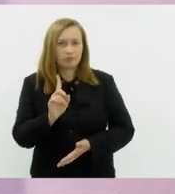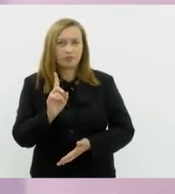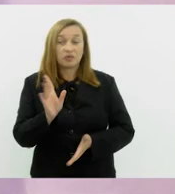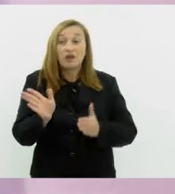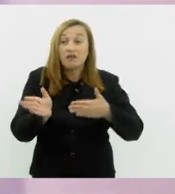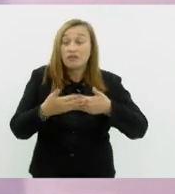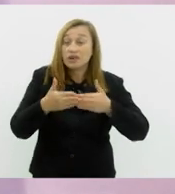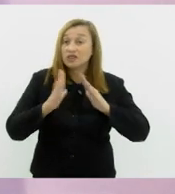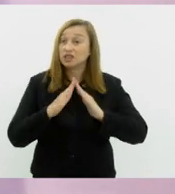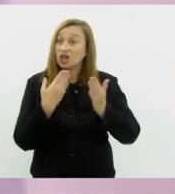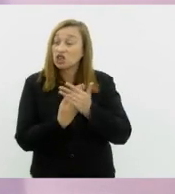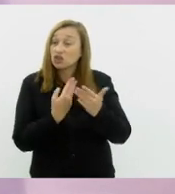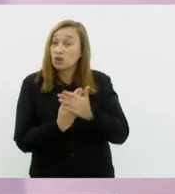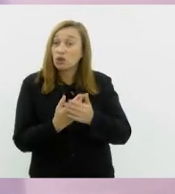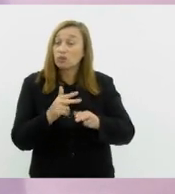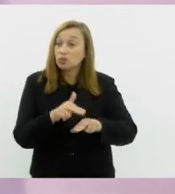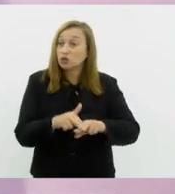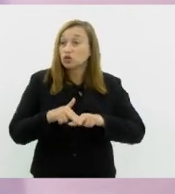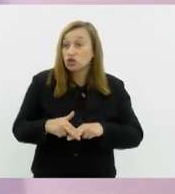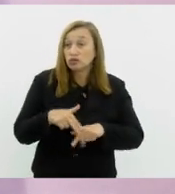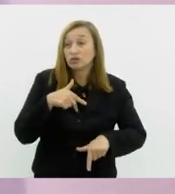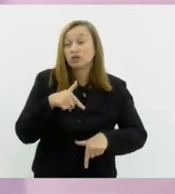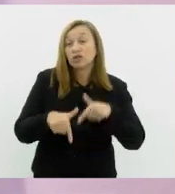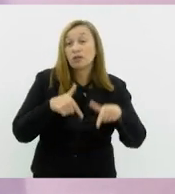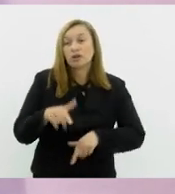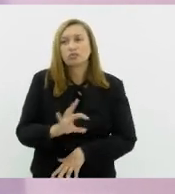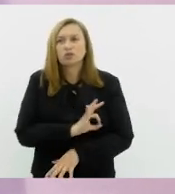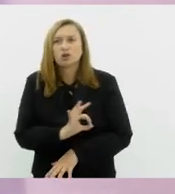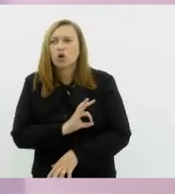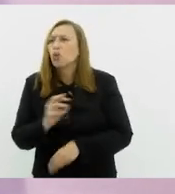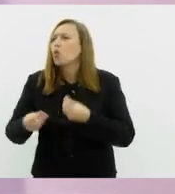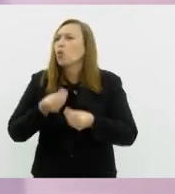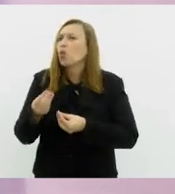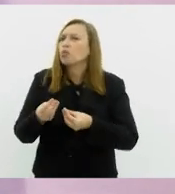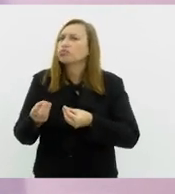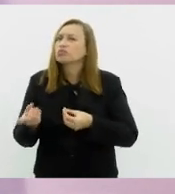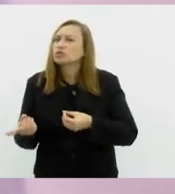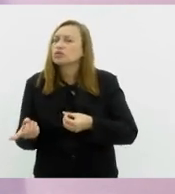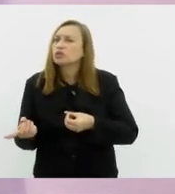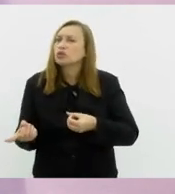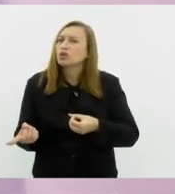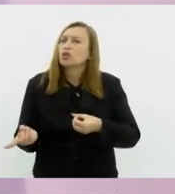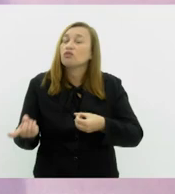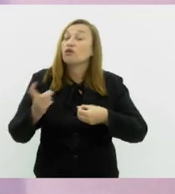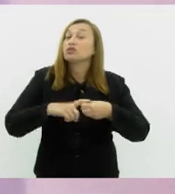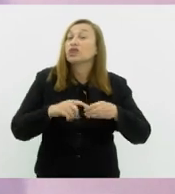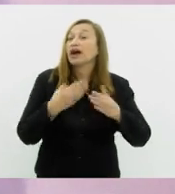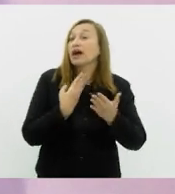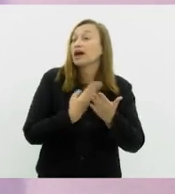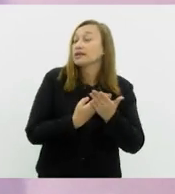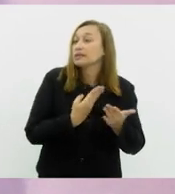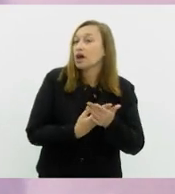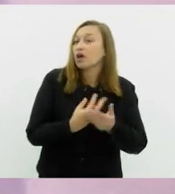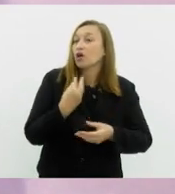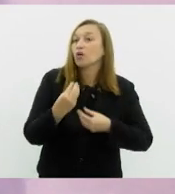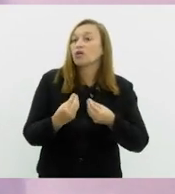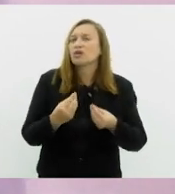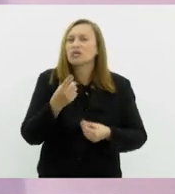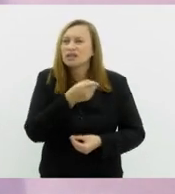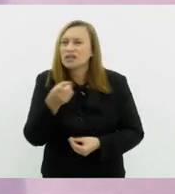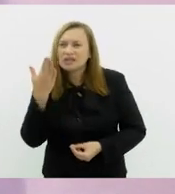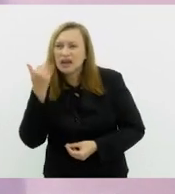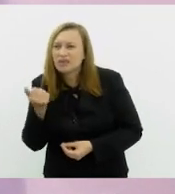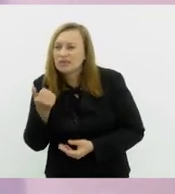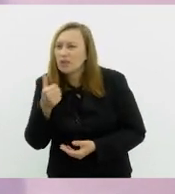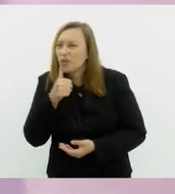causa de intervenção policial. Como é que essas aulas são repostas? Alguém foi lá saber se essas mulheres perderam seus